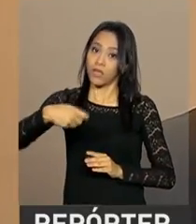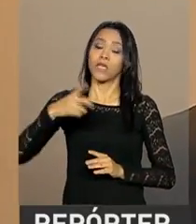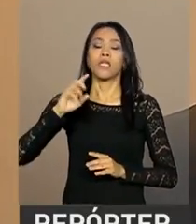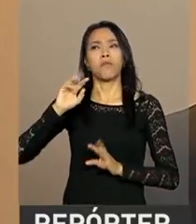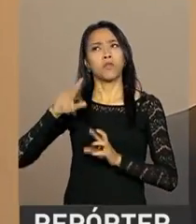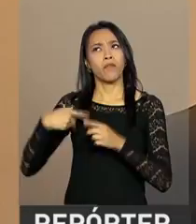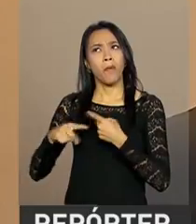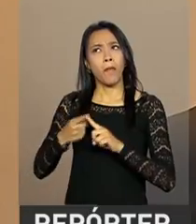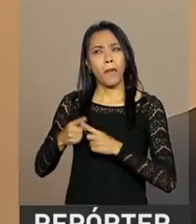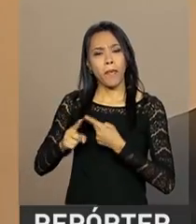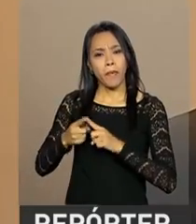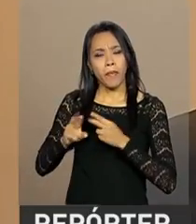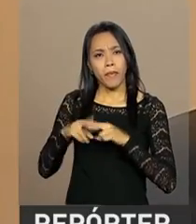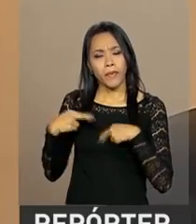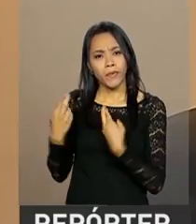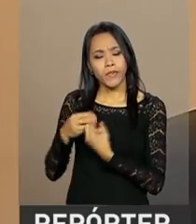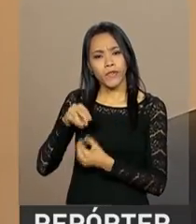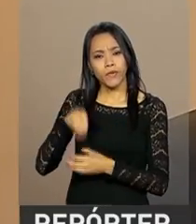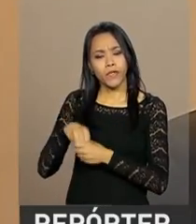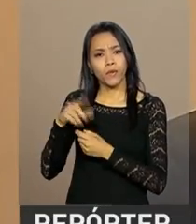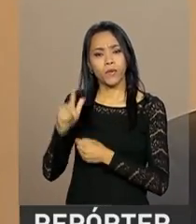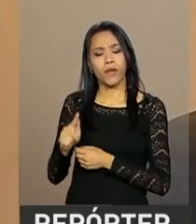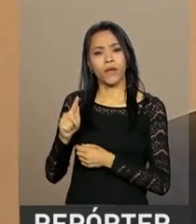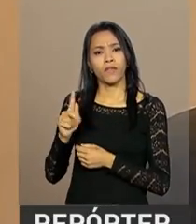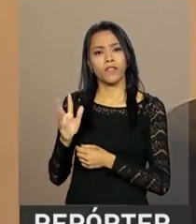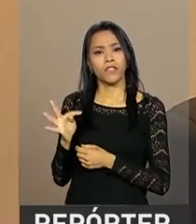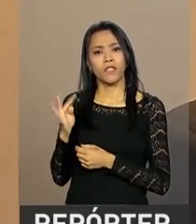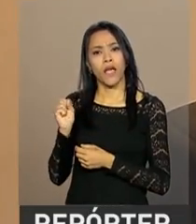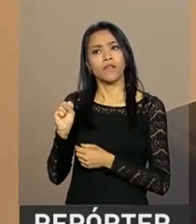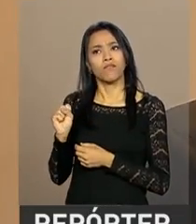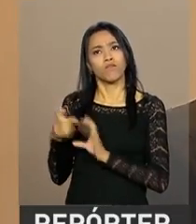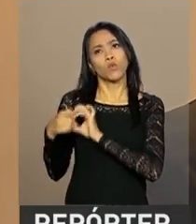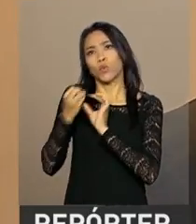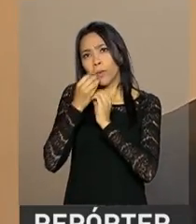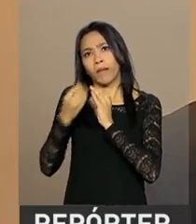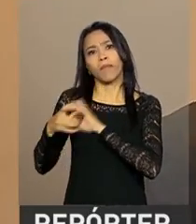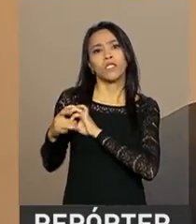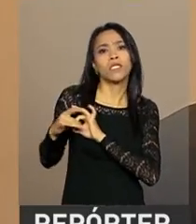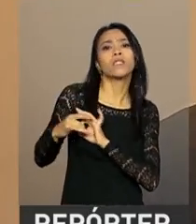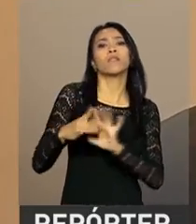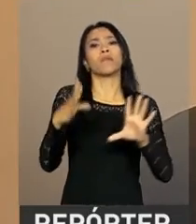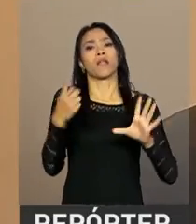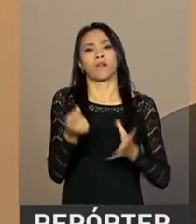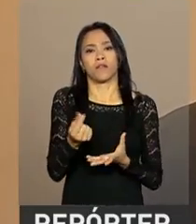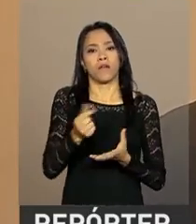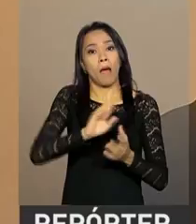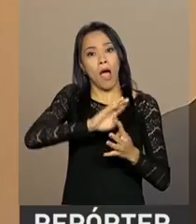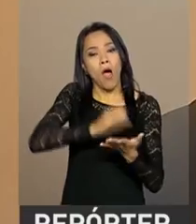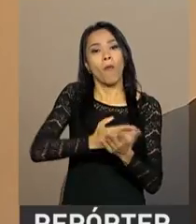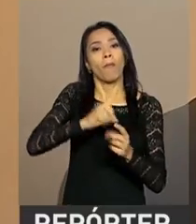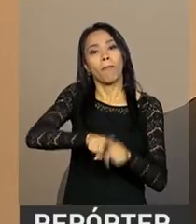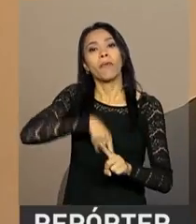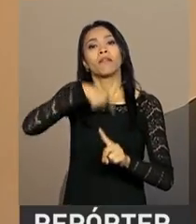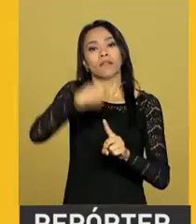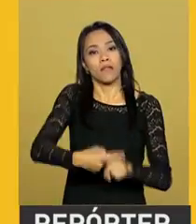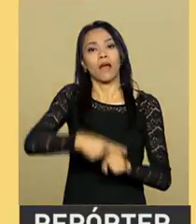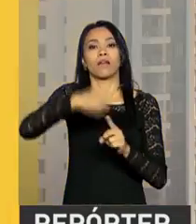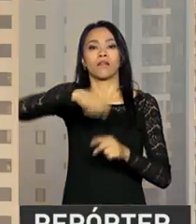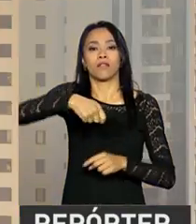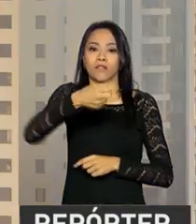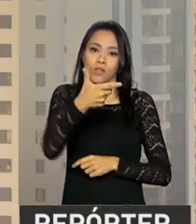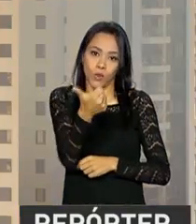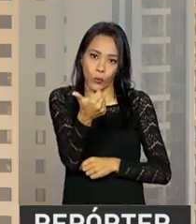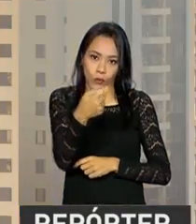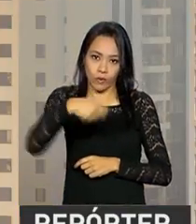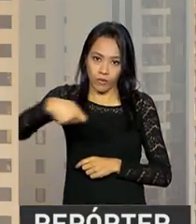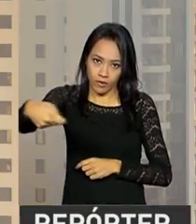curador do Fundo de Garantia autorizou agora que esse período possa ser de até 12 meses as